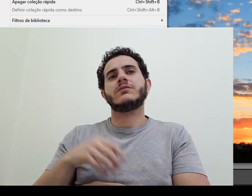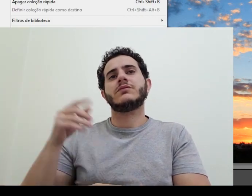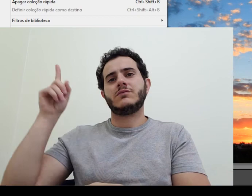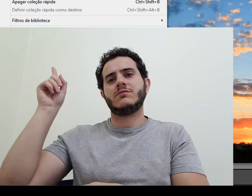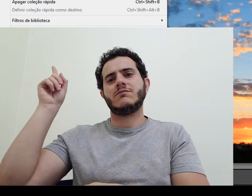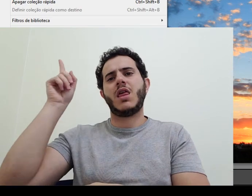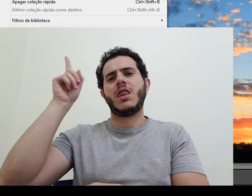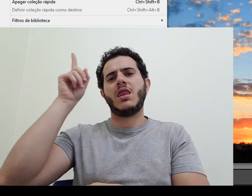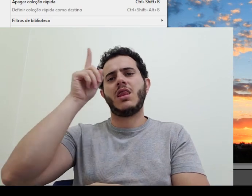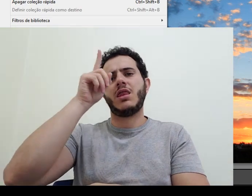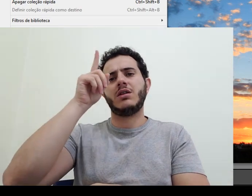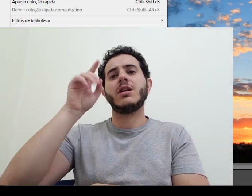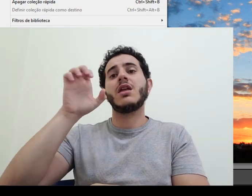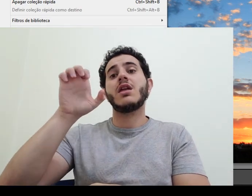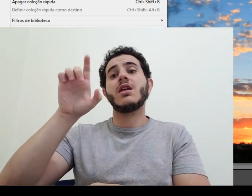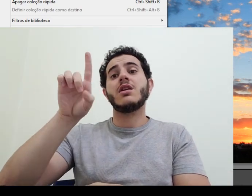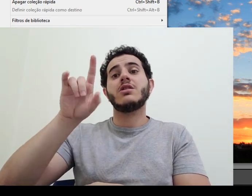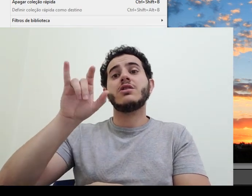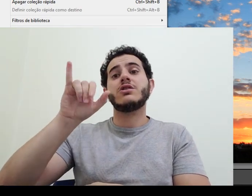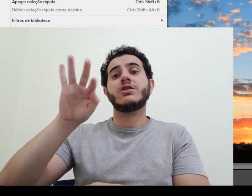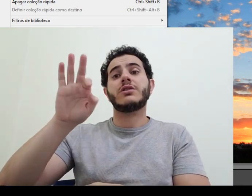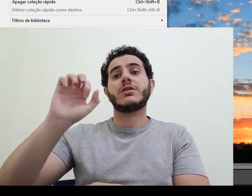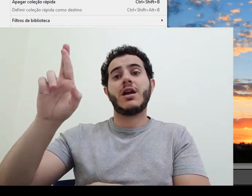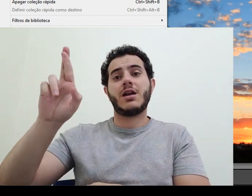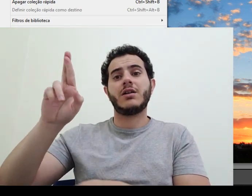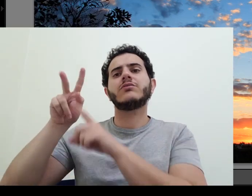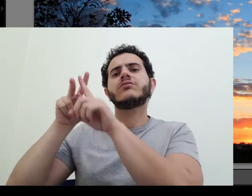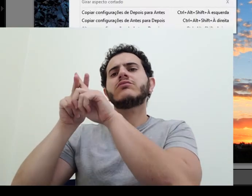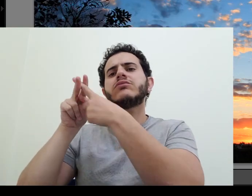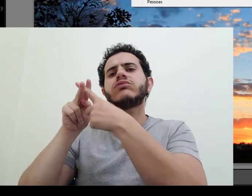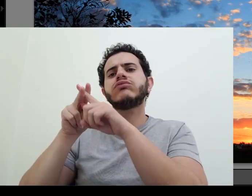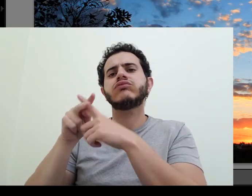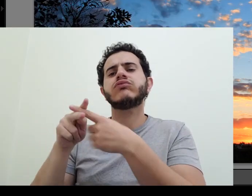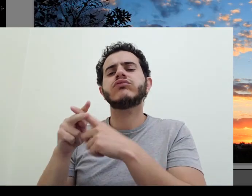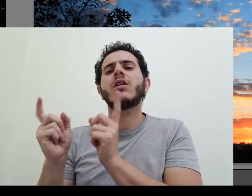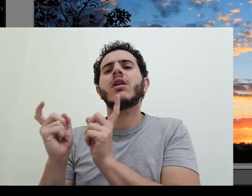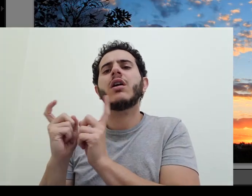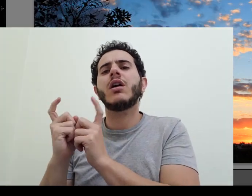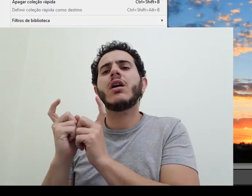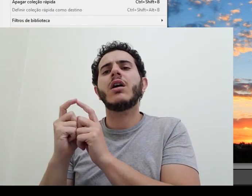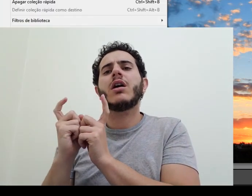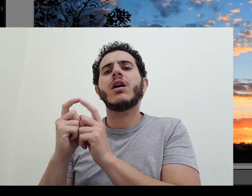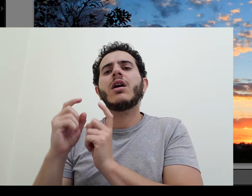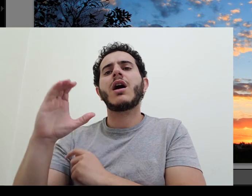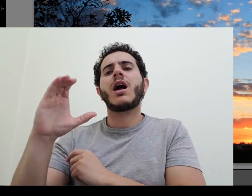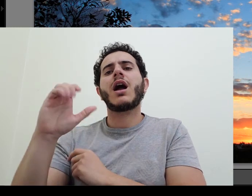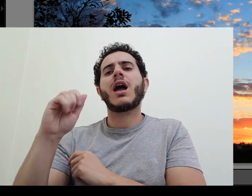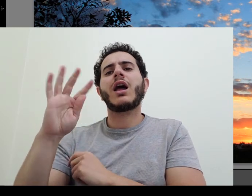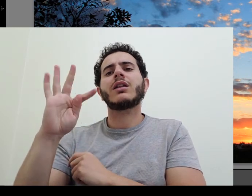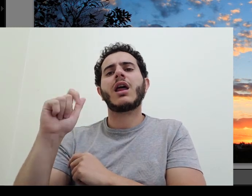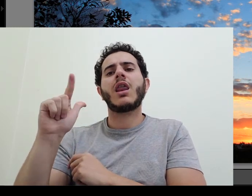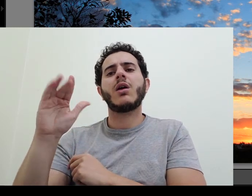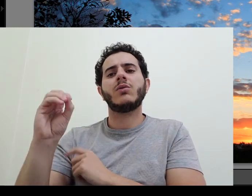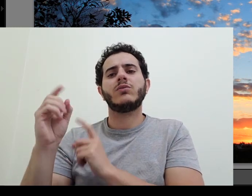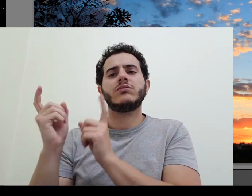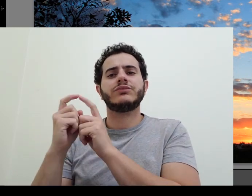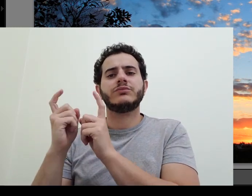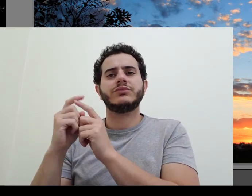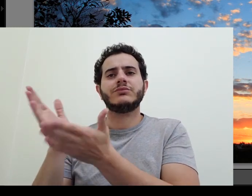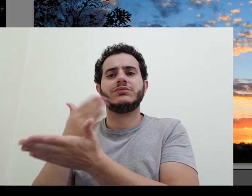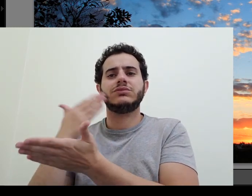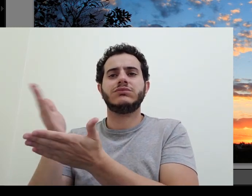e aí dentro do menu Arquivo, você, aqui onde em cima tem os menus onde vai ter arquivo, do lado vai ter o editar. Você vem